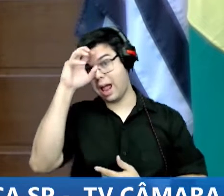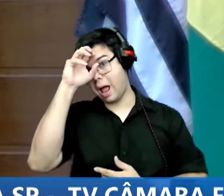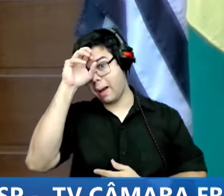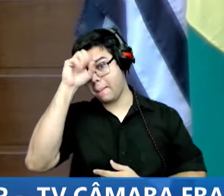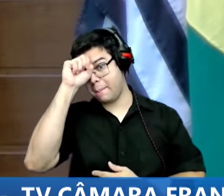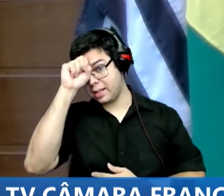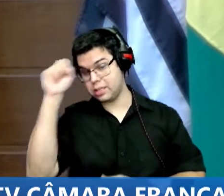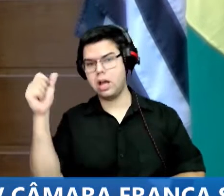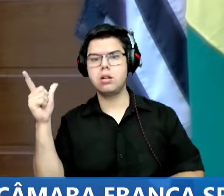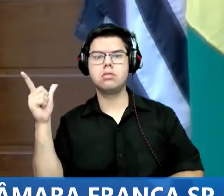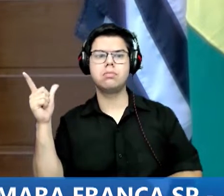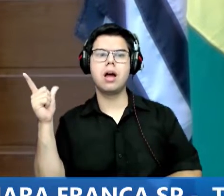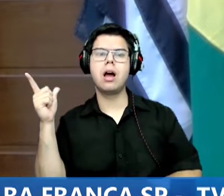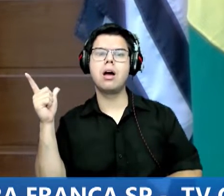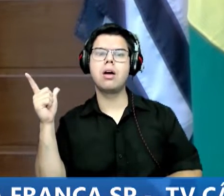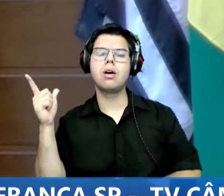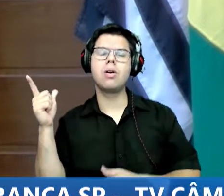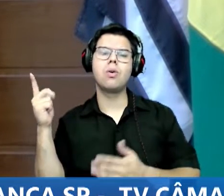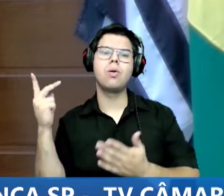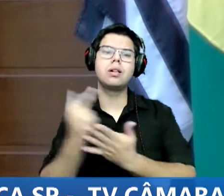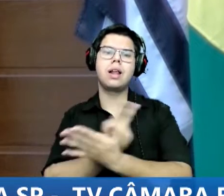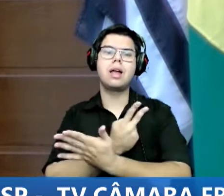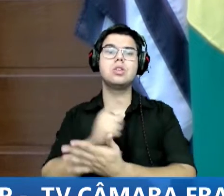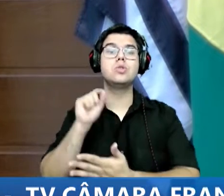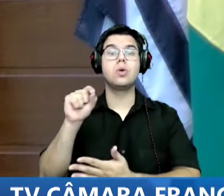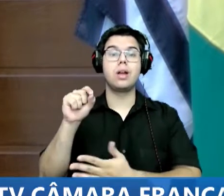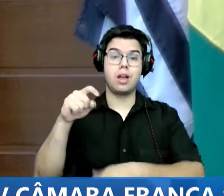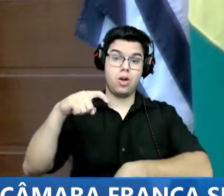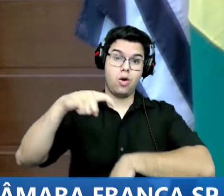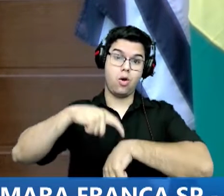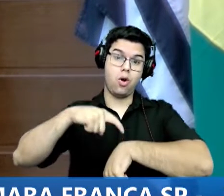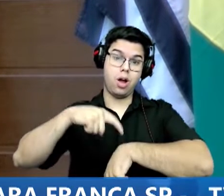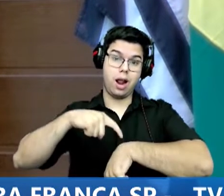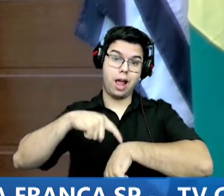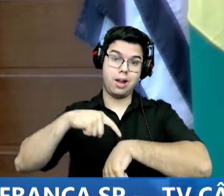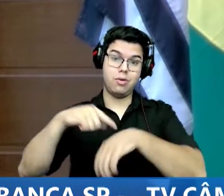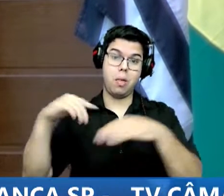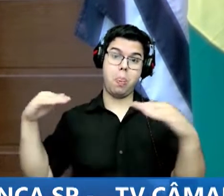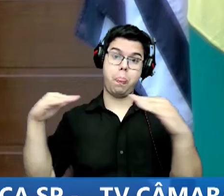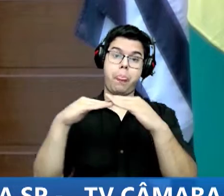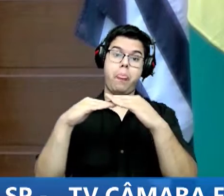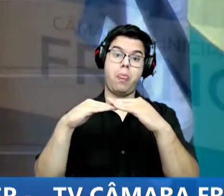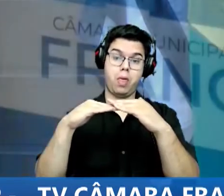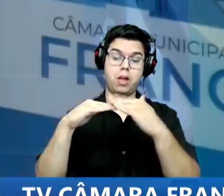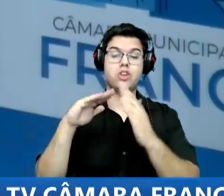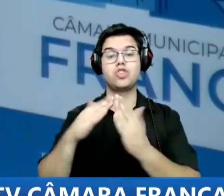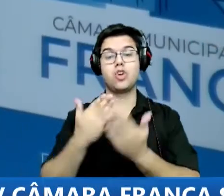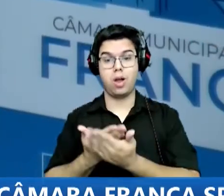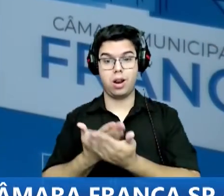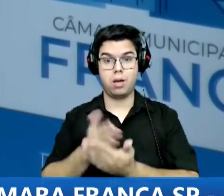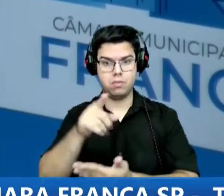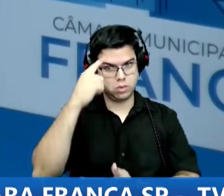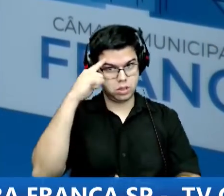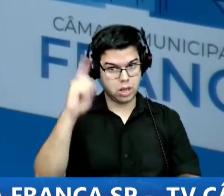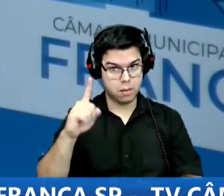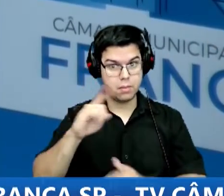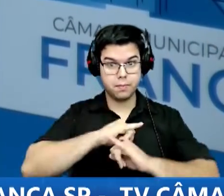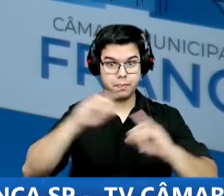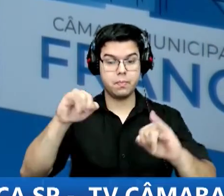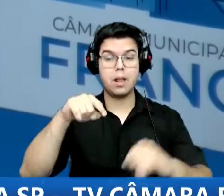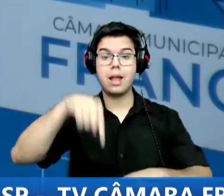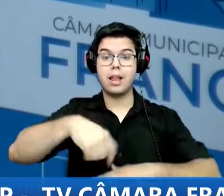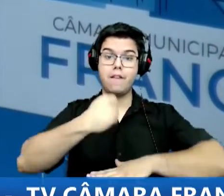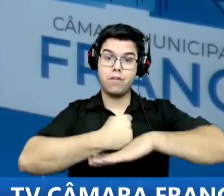horário compatível com a escola. E eu não sei se vocês sabem, mas em Franca, mais de